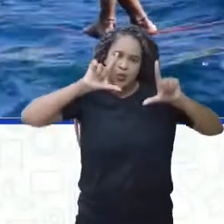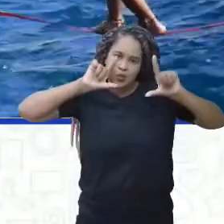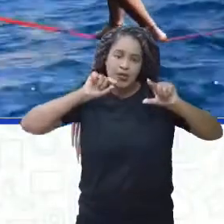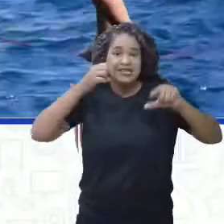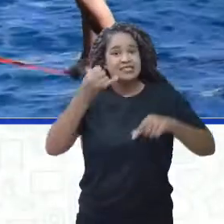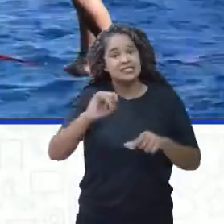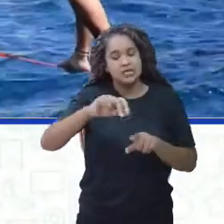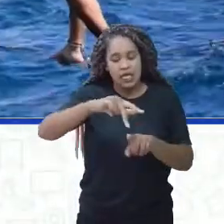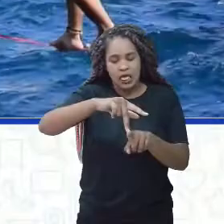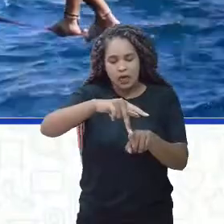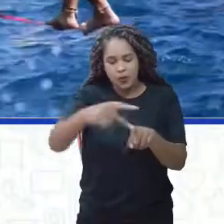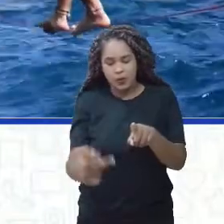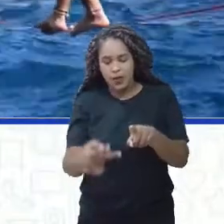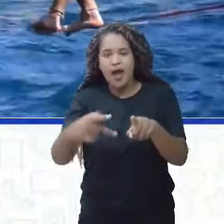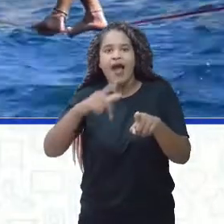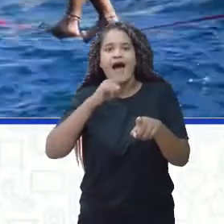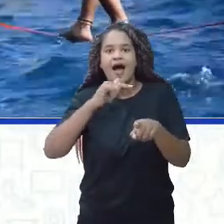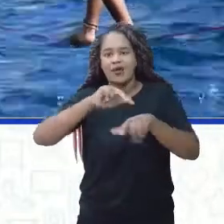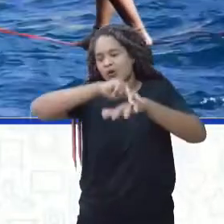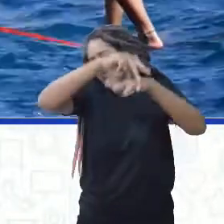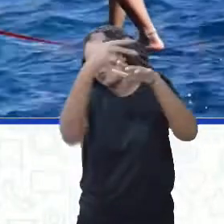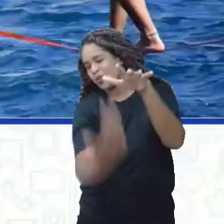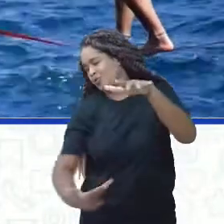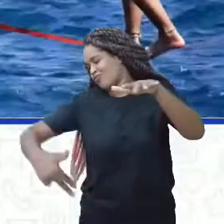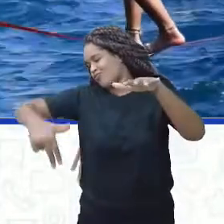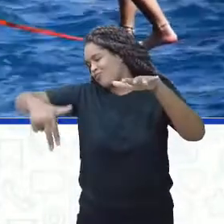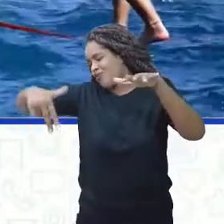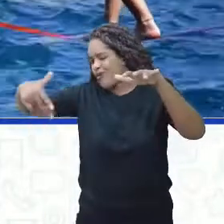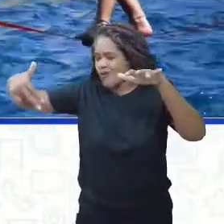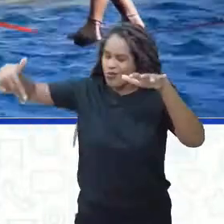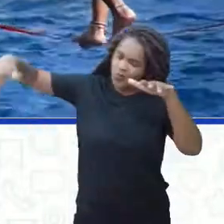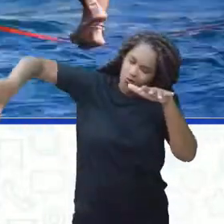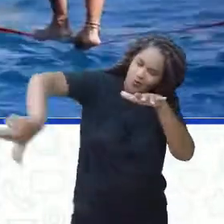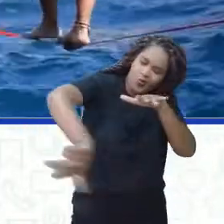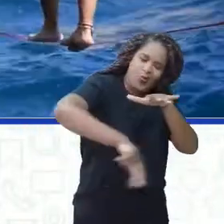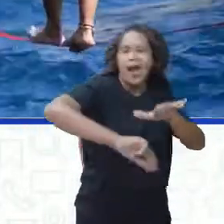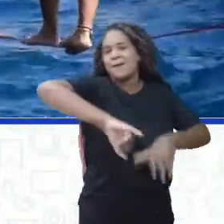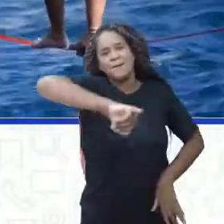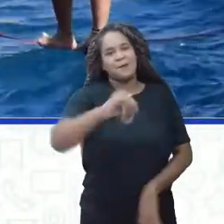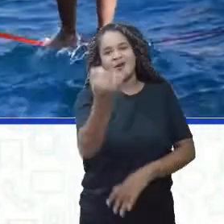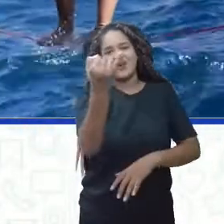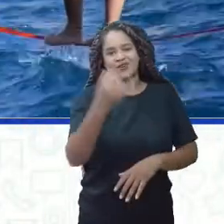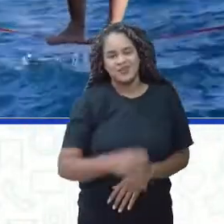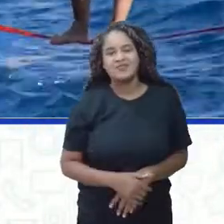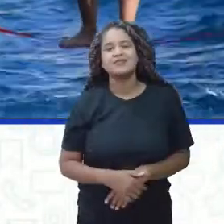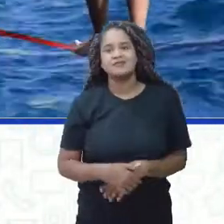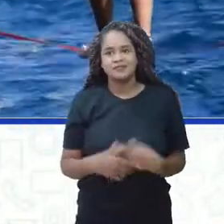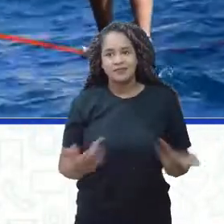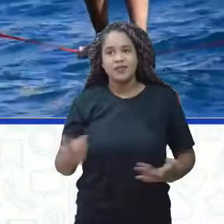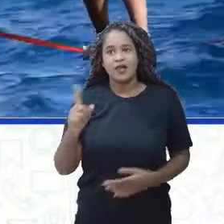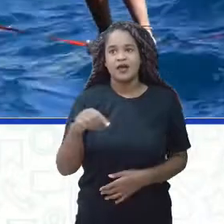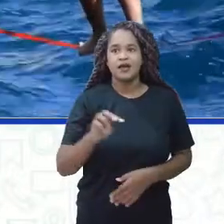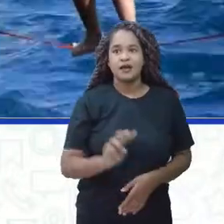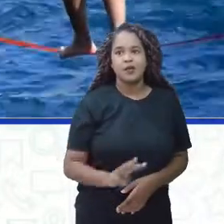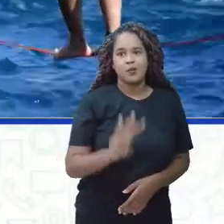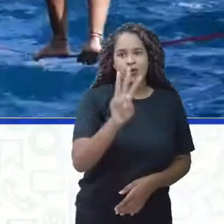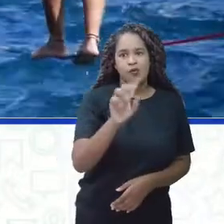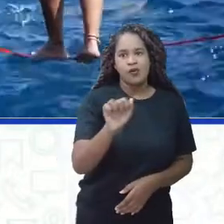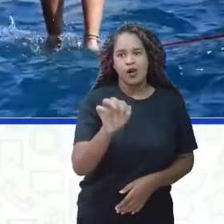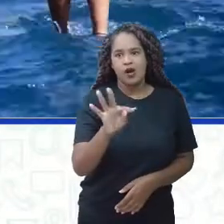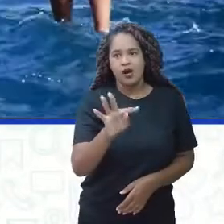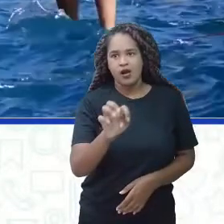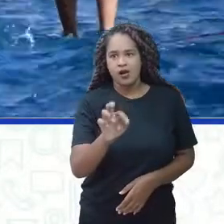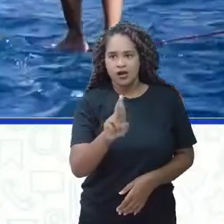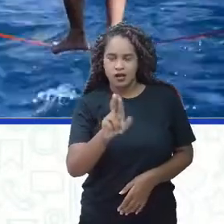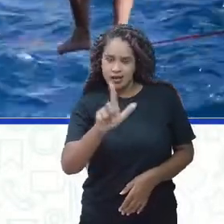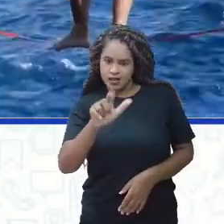se você cair, você cai na água, tá tudo certo, dá um mergulho, aproveita para nadar, faz tudo junto. Que é o Waterline, né?